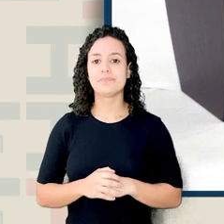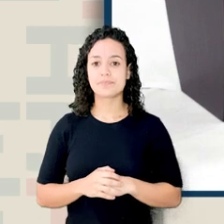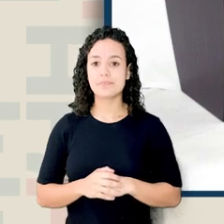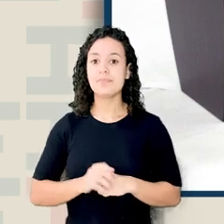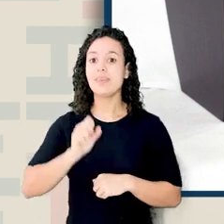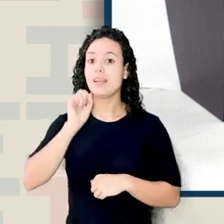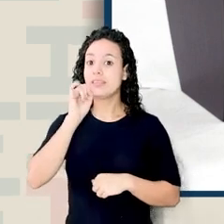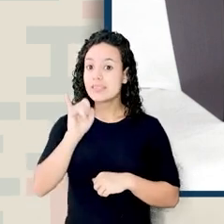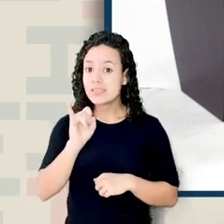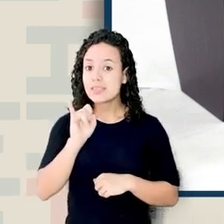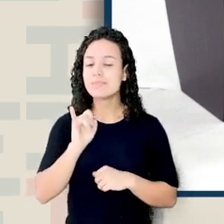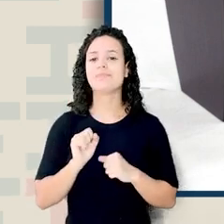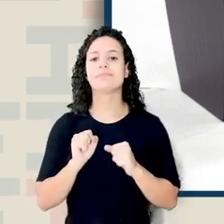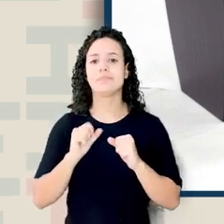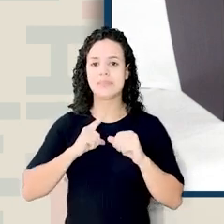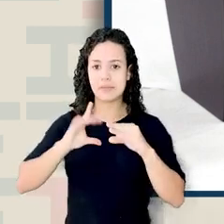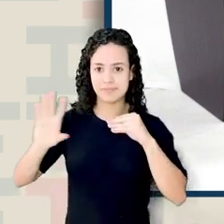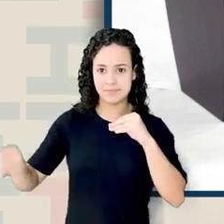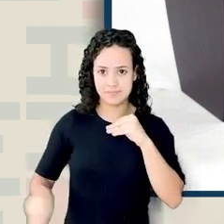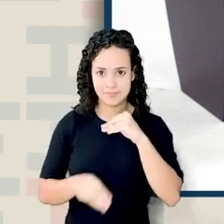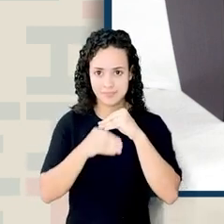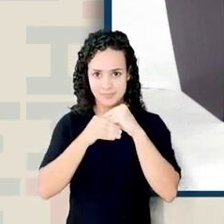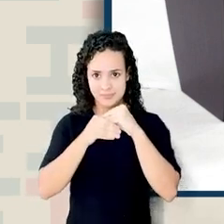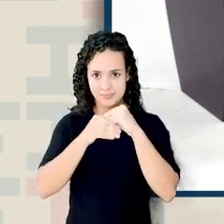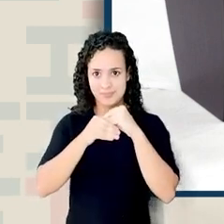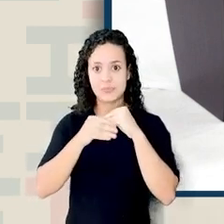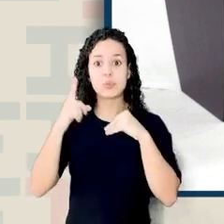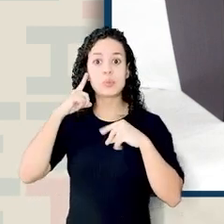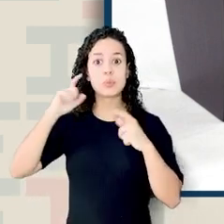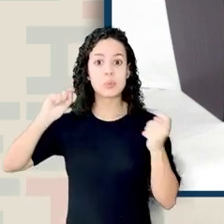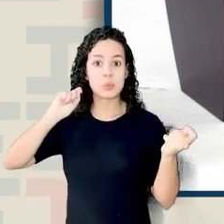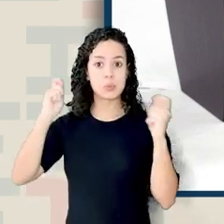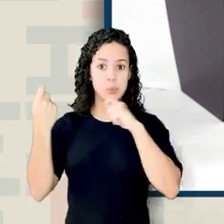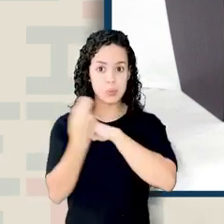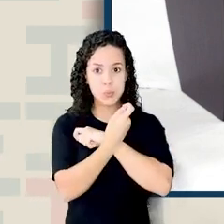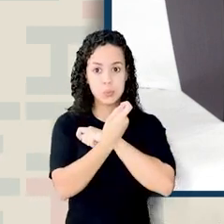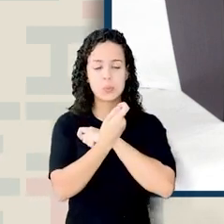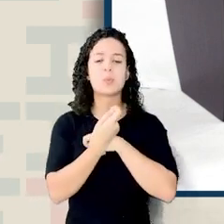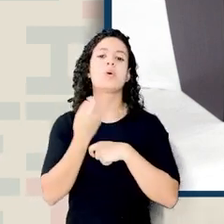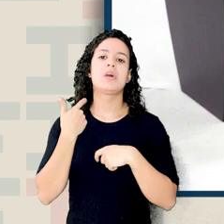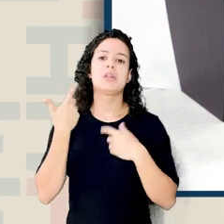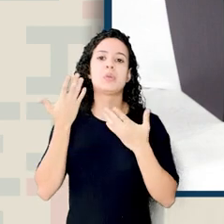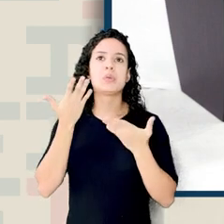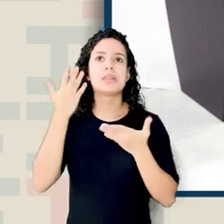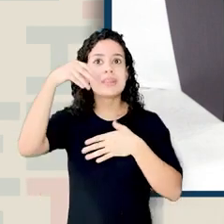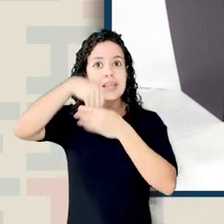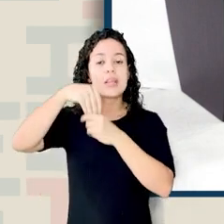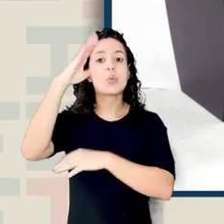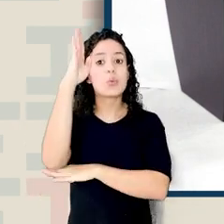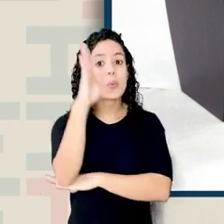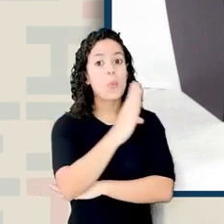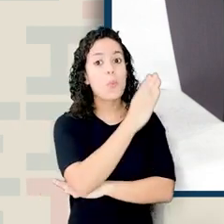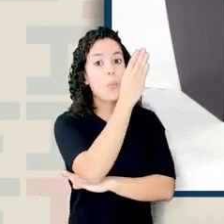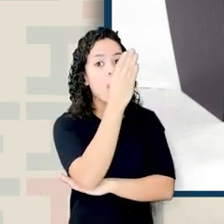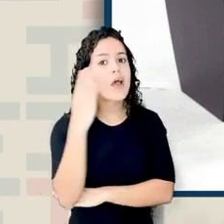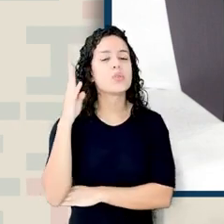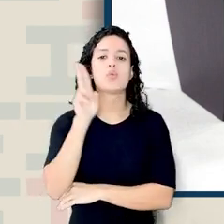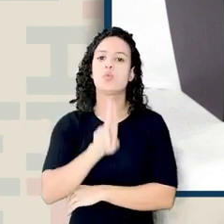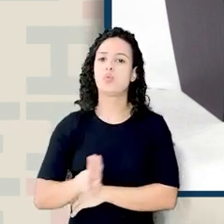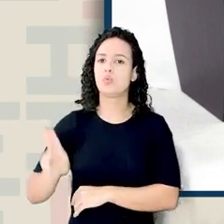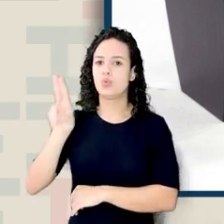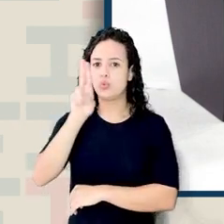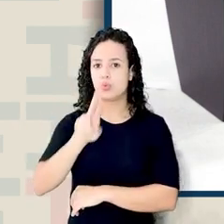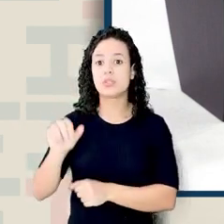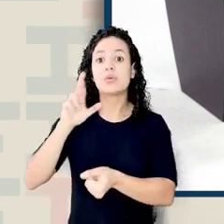quando interligada a uma adaptação dessa sonoridade, a gente vai começar, então, no maracatu, a se utilizar do